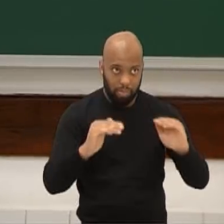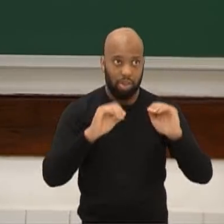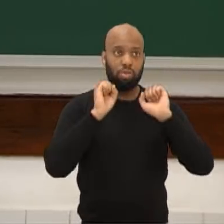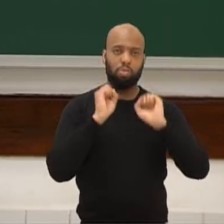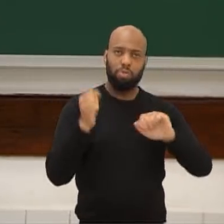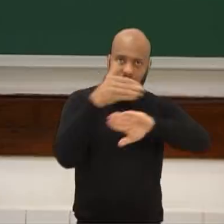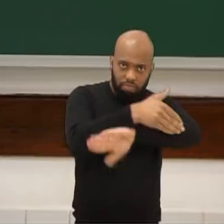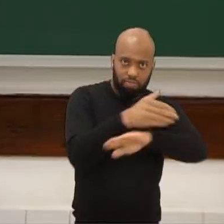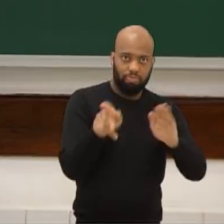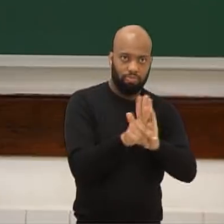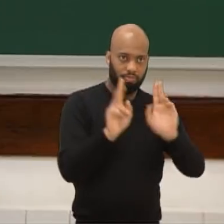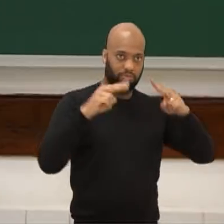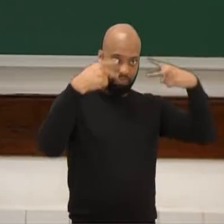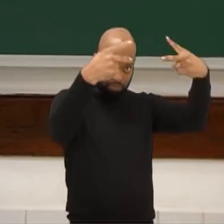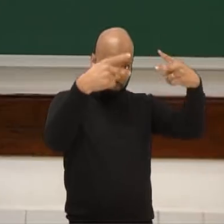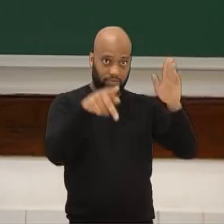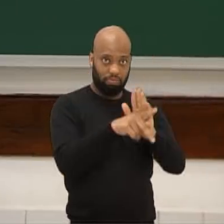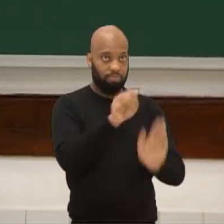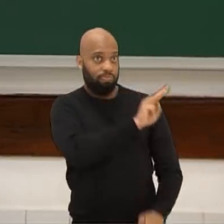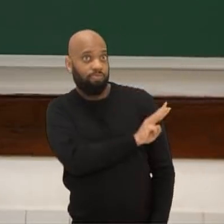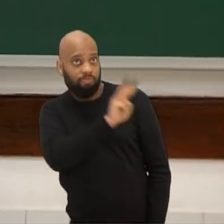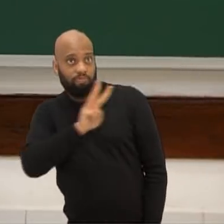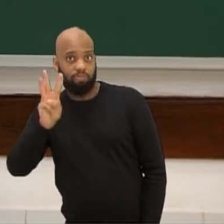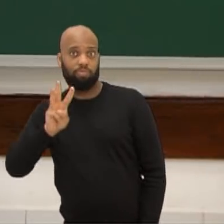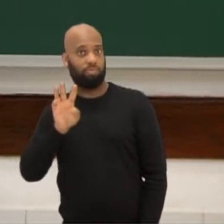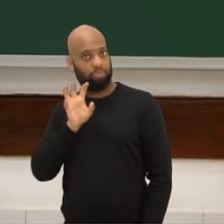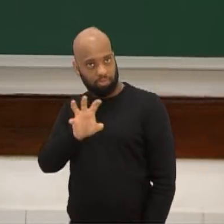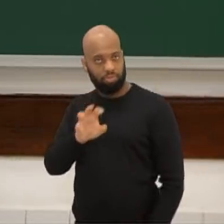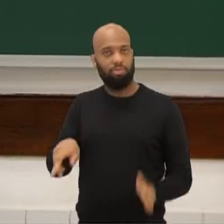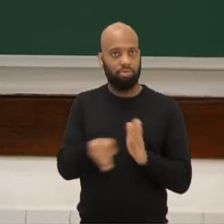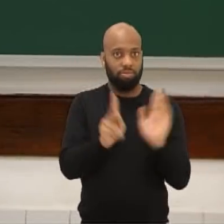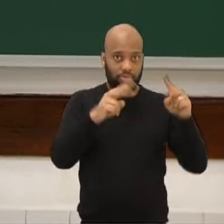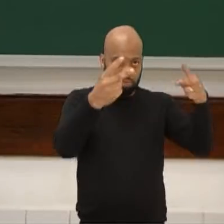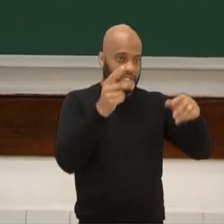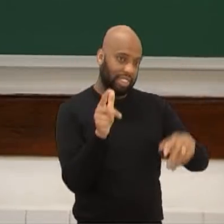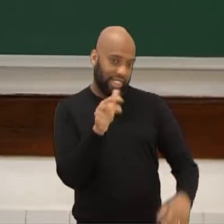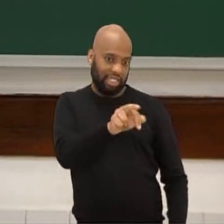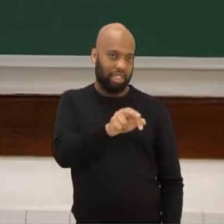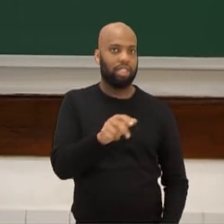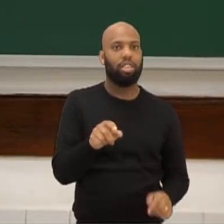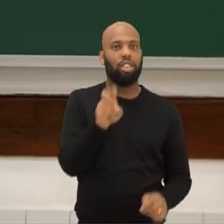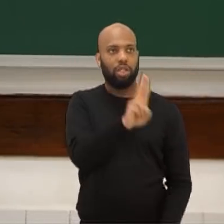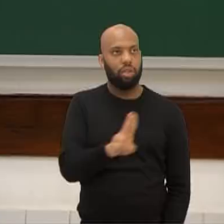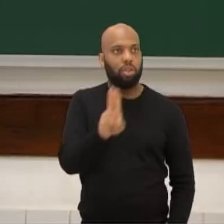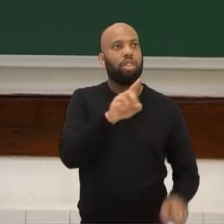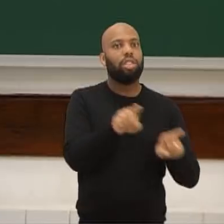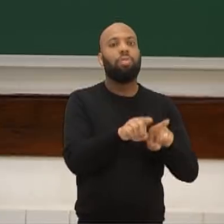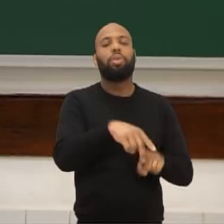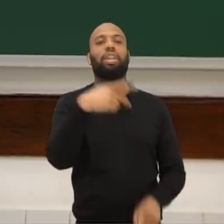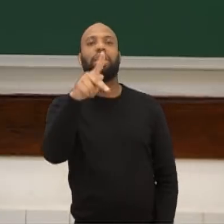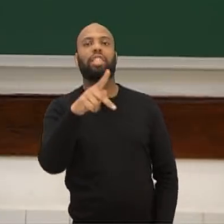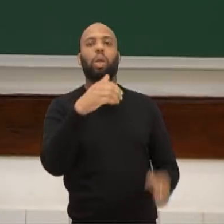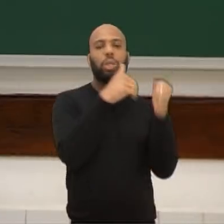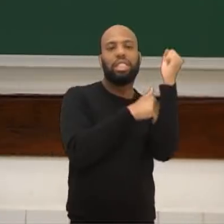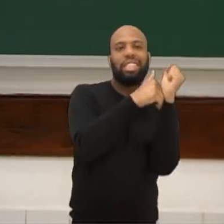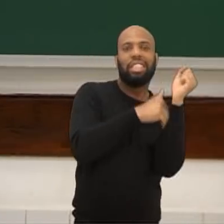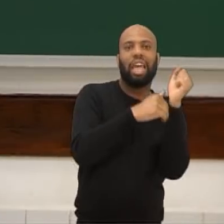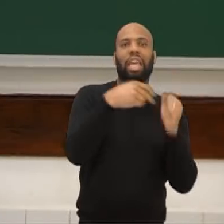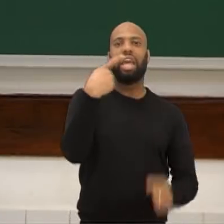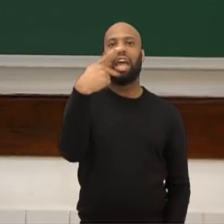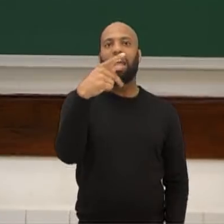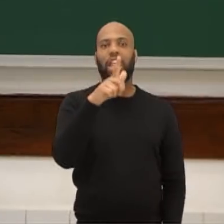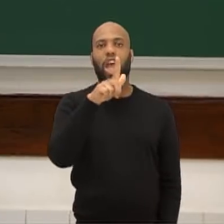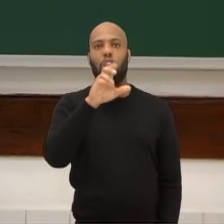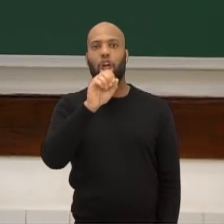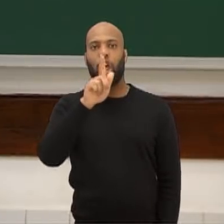pode acessar essa atividade em específico através do link, utilizando o seu login e a sua